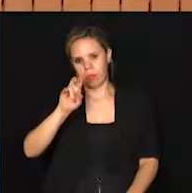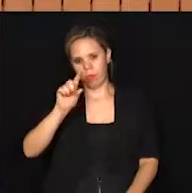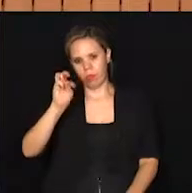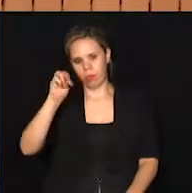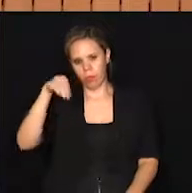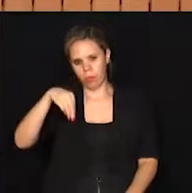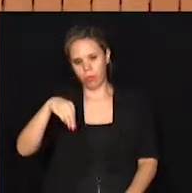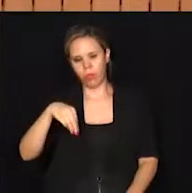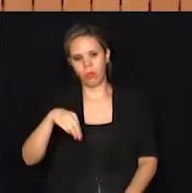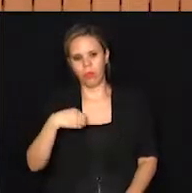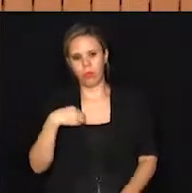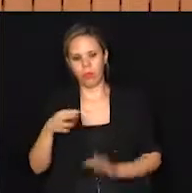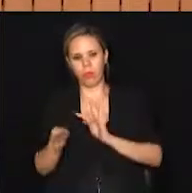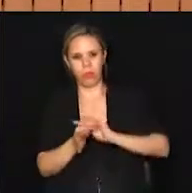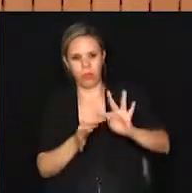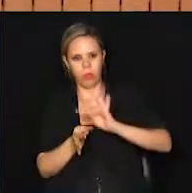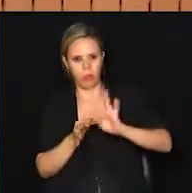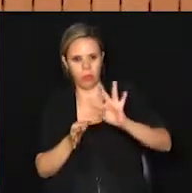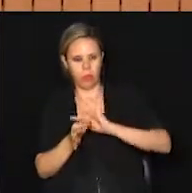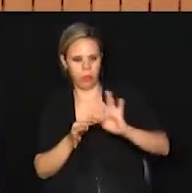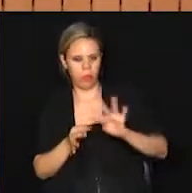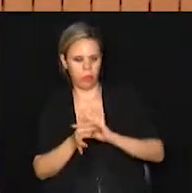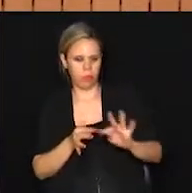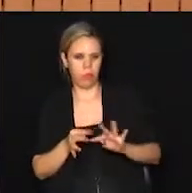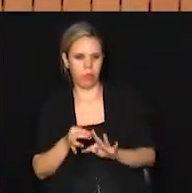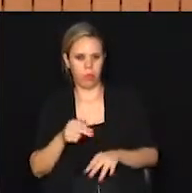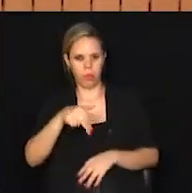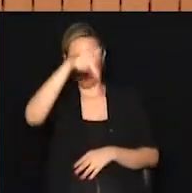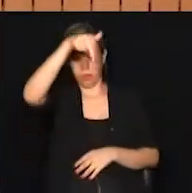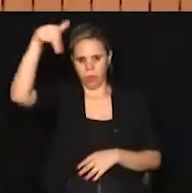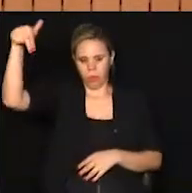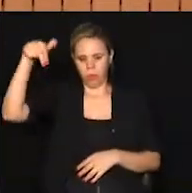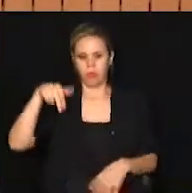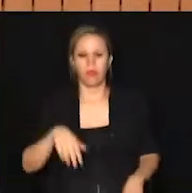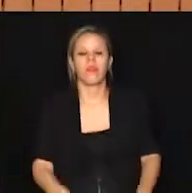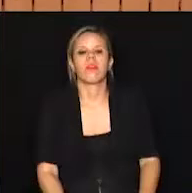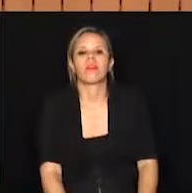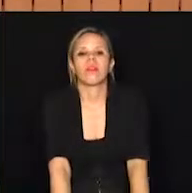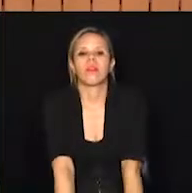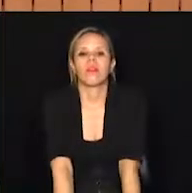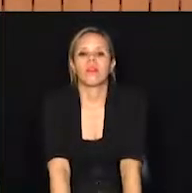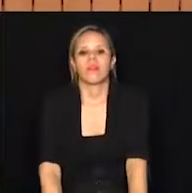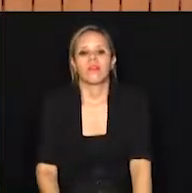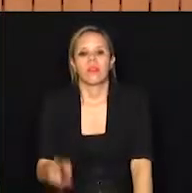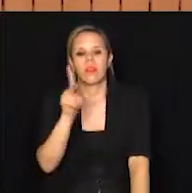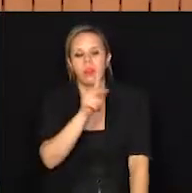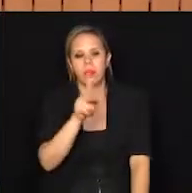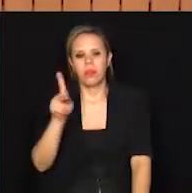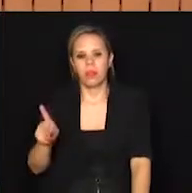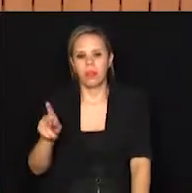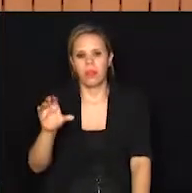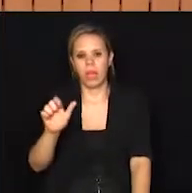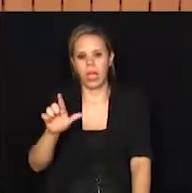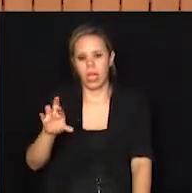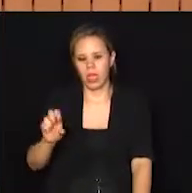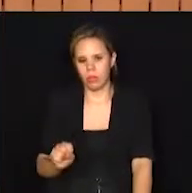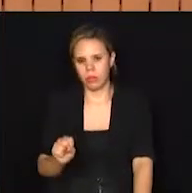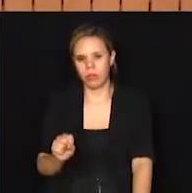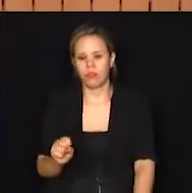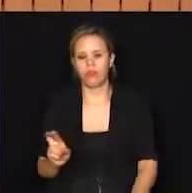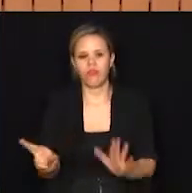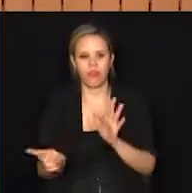que é conselheiro tutelar da região Noroeste. Queria passar a palavra então, para o professor Carlos Virgílio, que representa aqui o